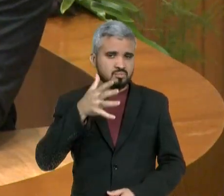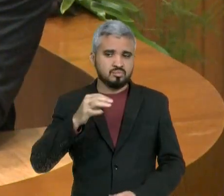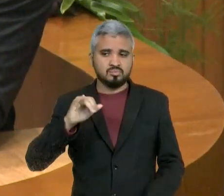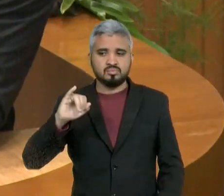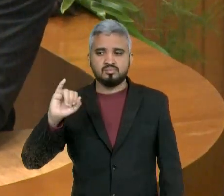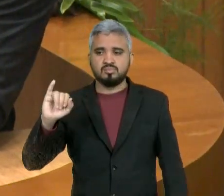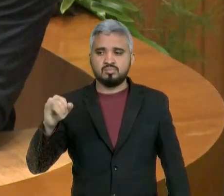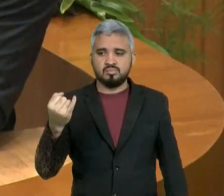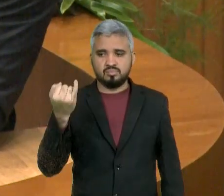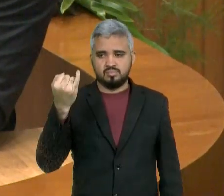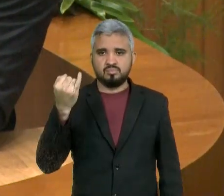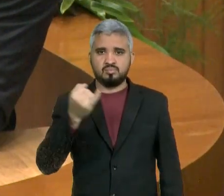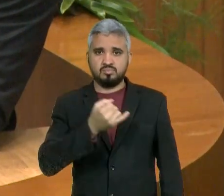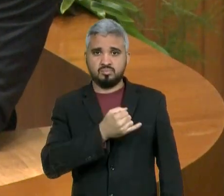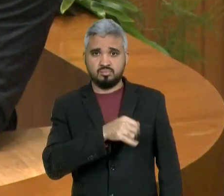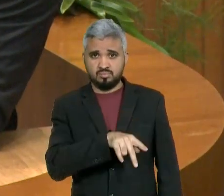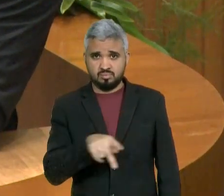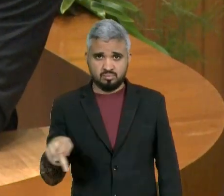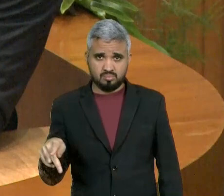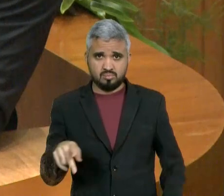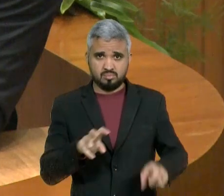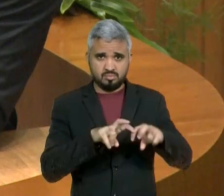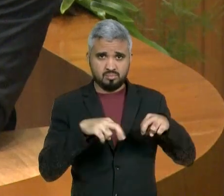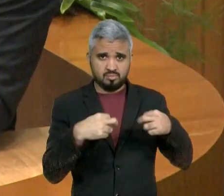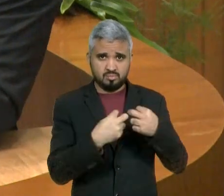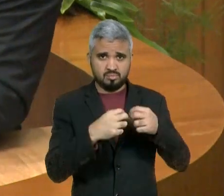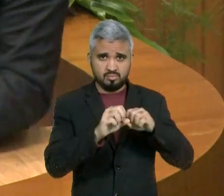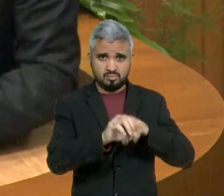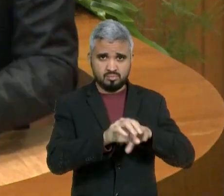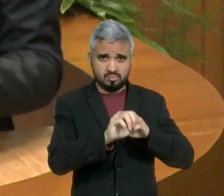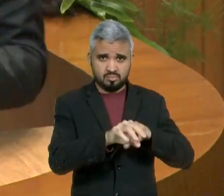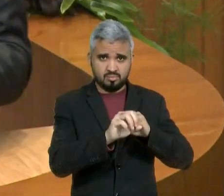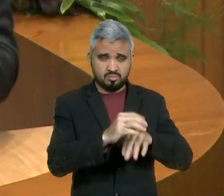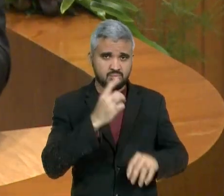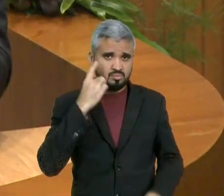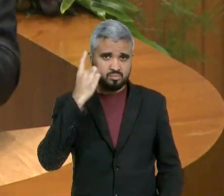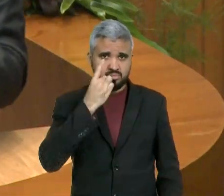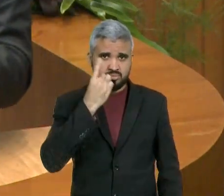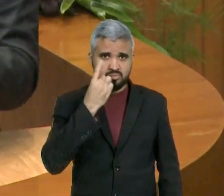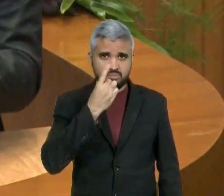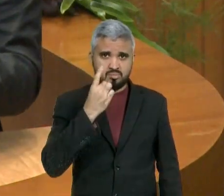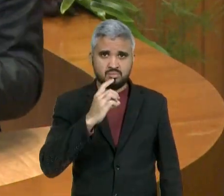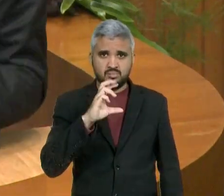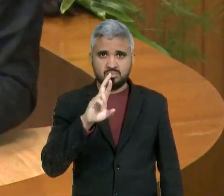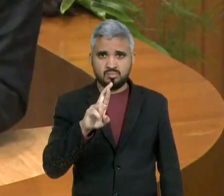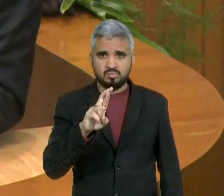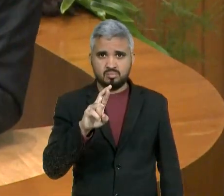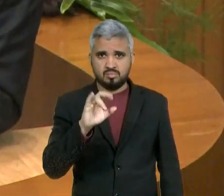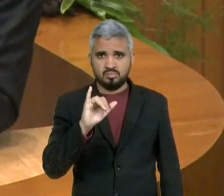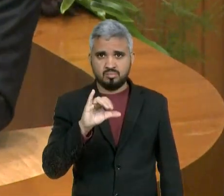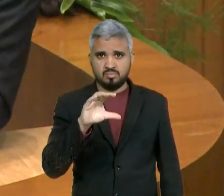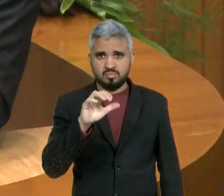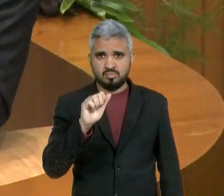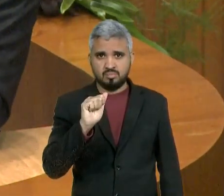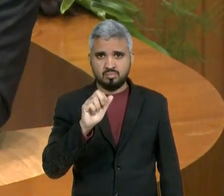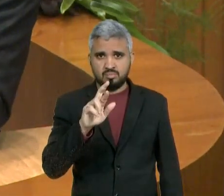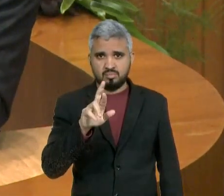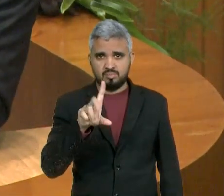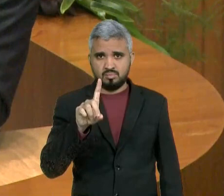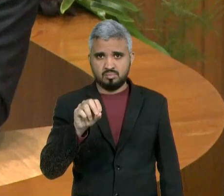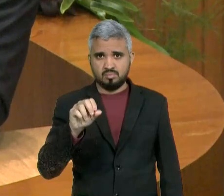nosso presidente da Comissão de Educação, deputado Ricardo Arruda, fazer um rápido